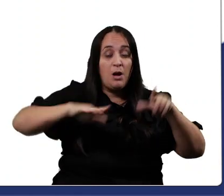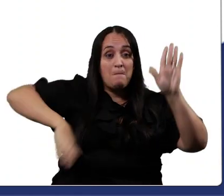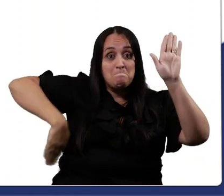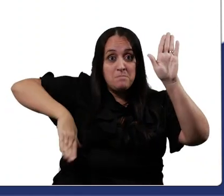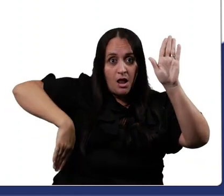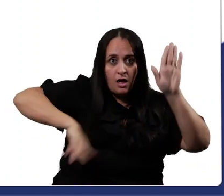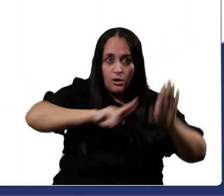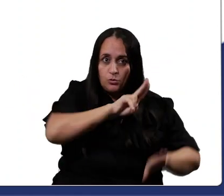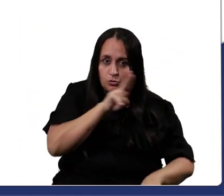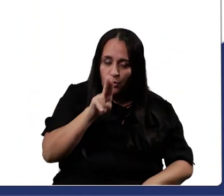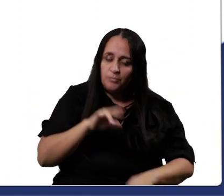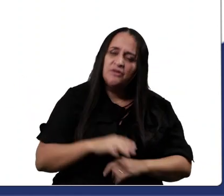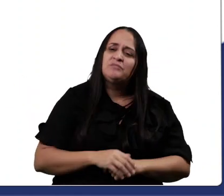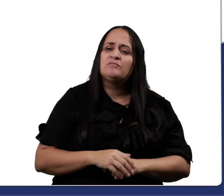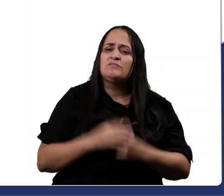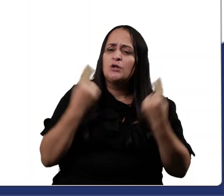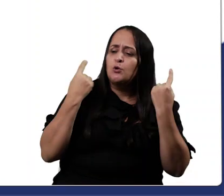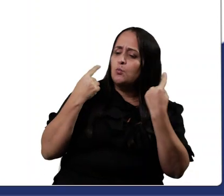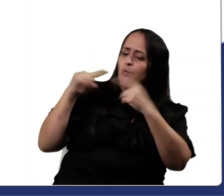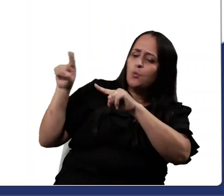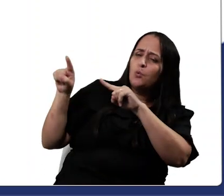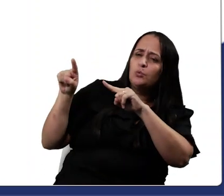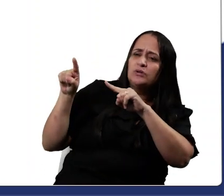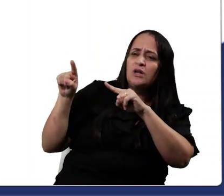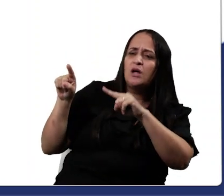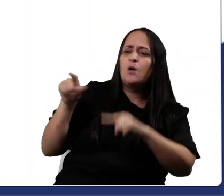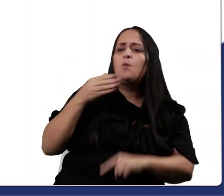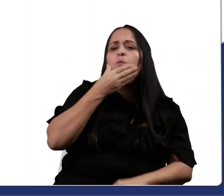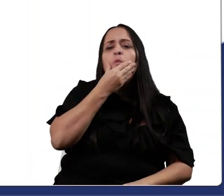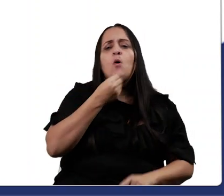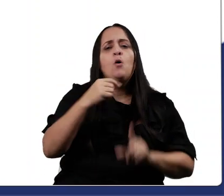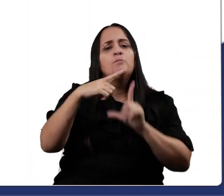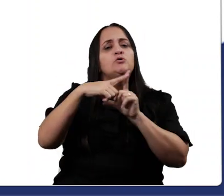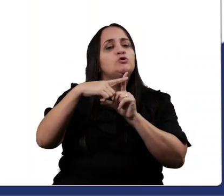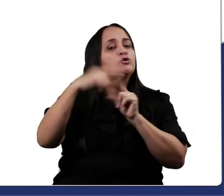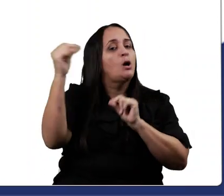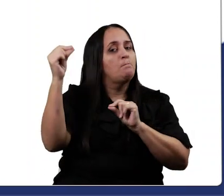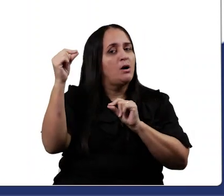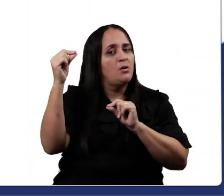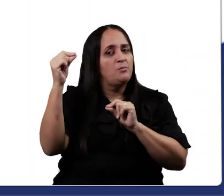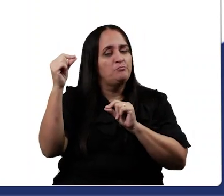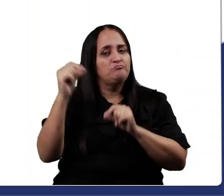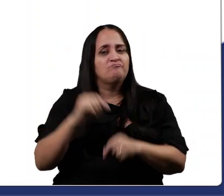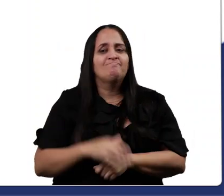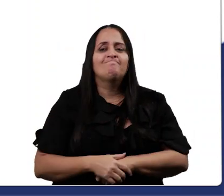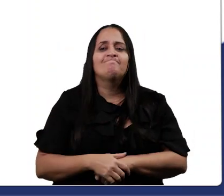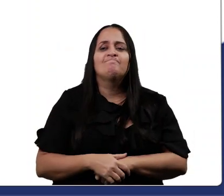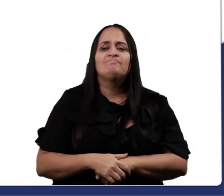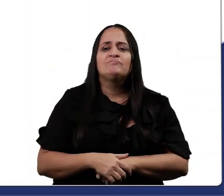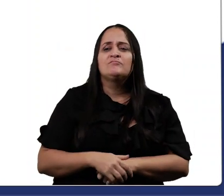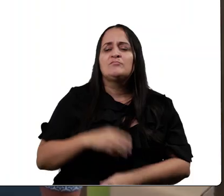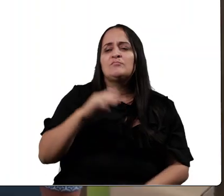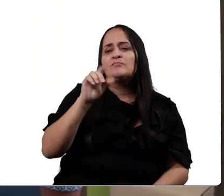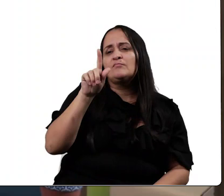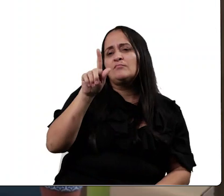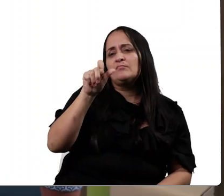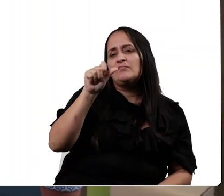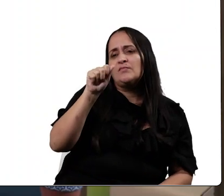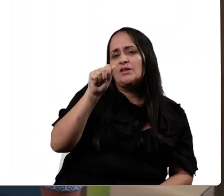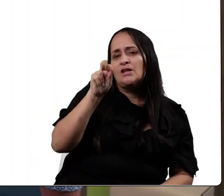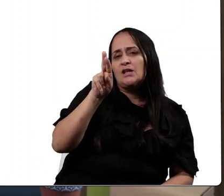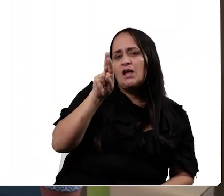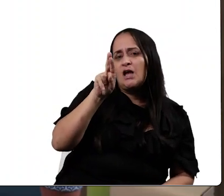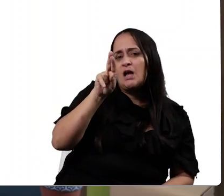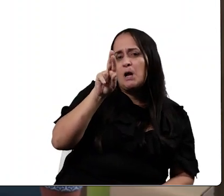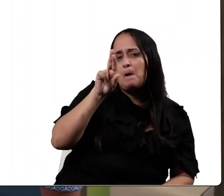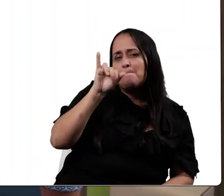o japonês Kanoa Igarashi, que eliminou Gabriel Medina nas semifinais. Então teve